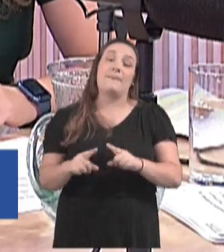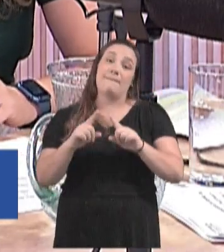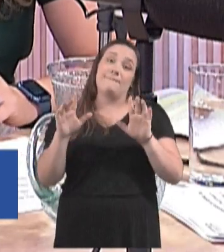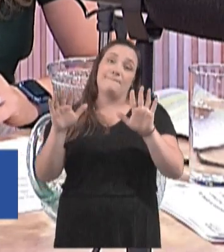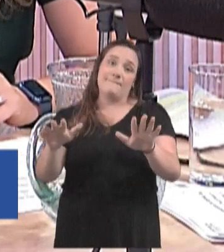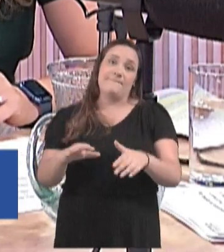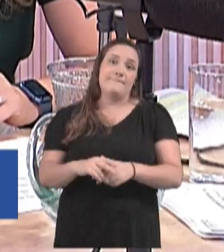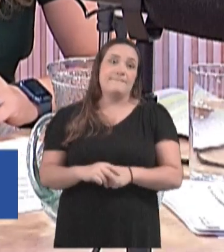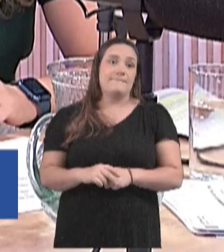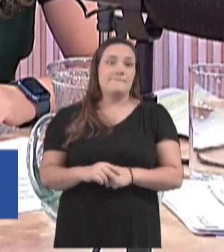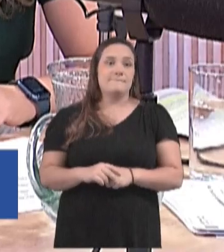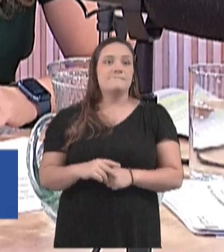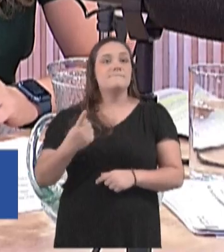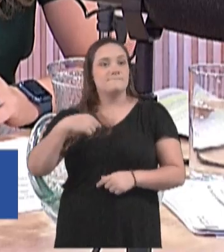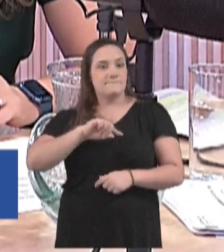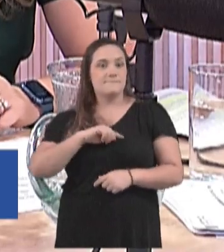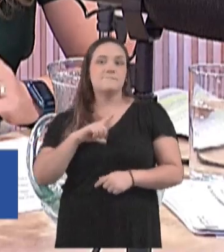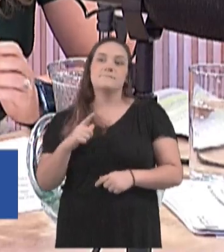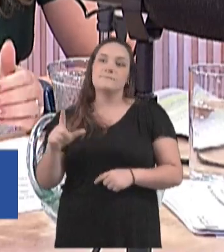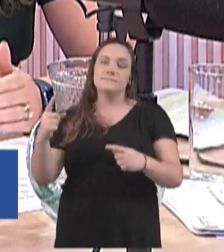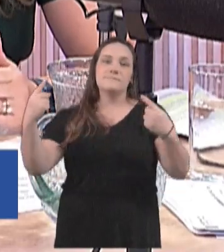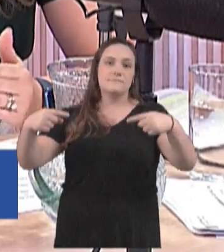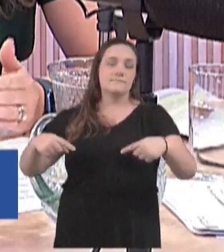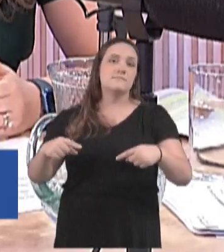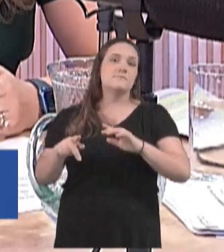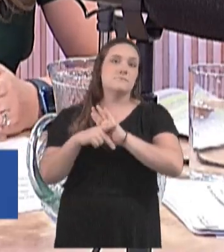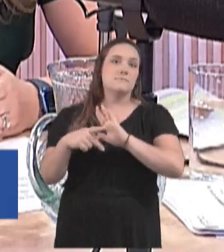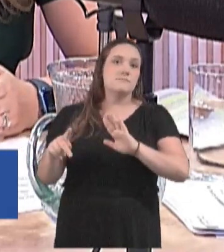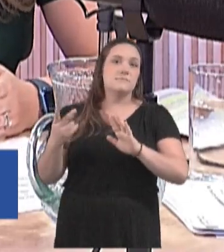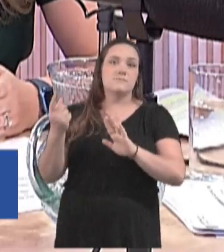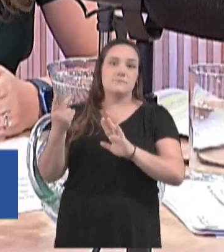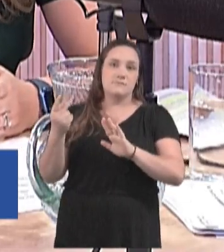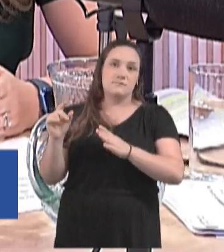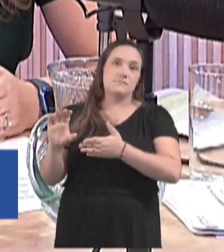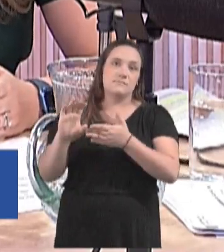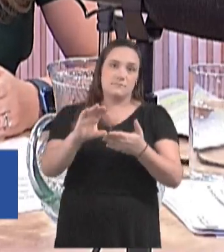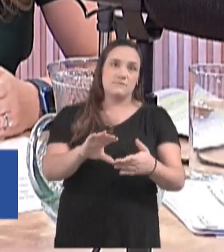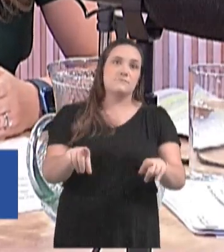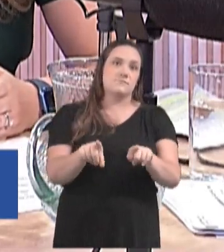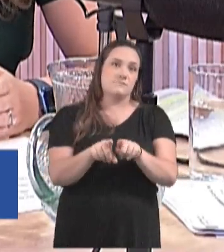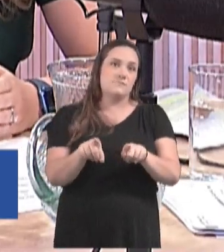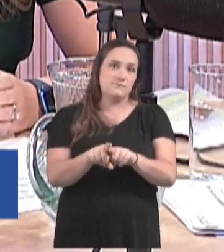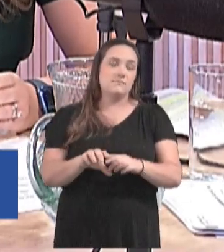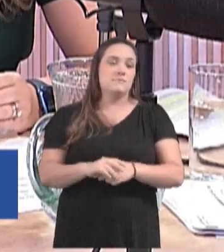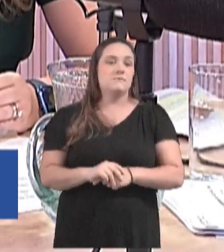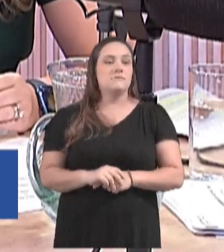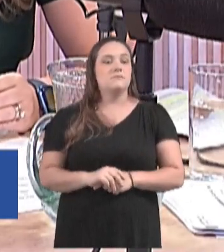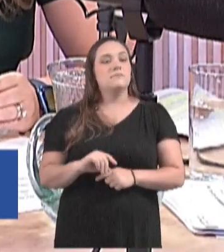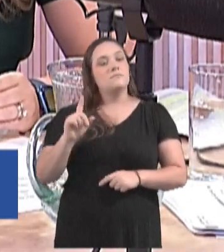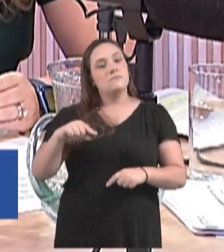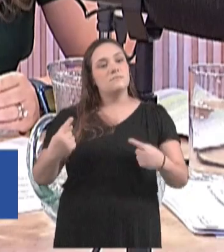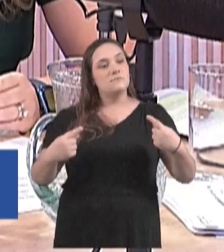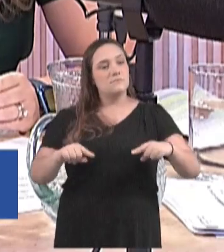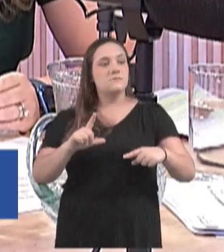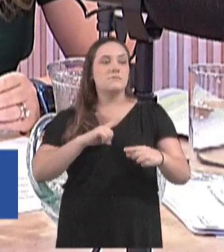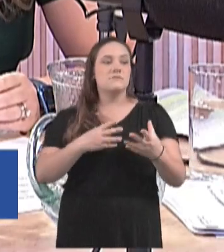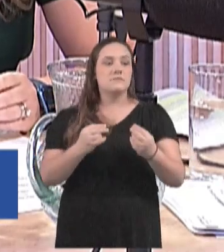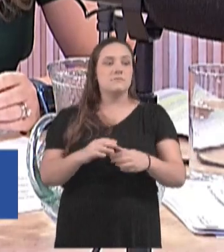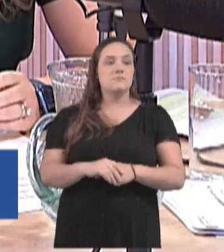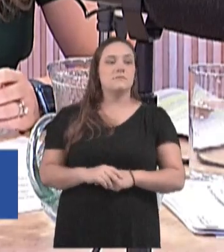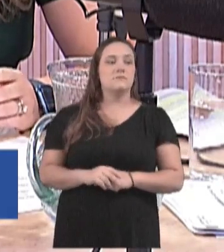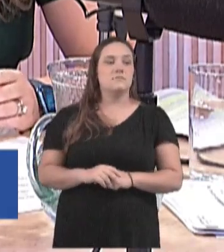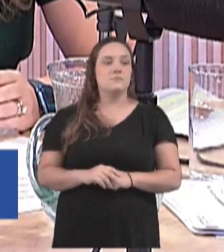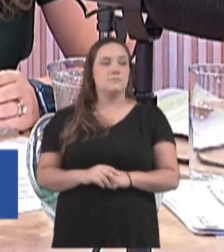assim, mas nós temos outros desafios. Desafio então, com relação ao investimento, Leonardo? Também, é isso que eu ia falar. Um dos desafios que a gente tem muito